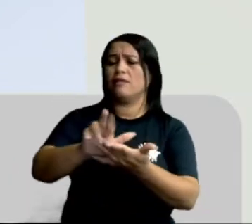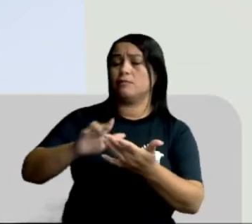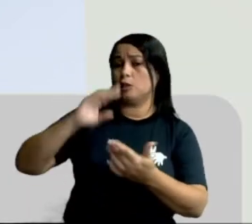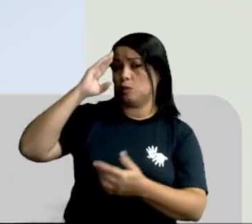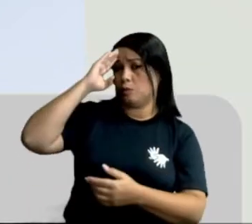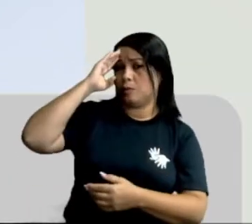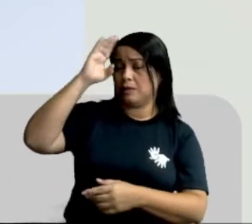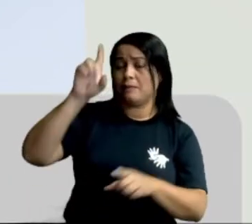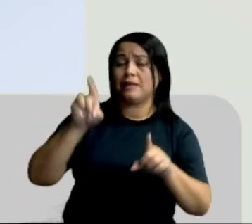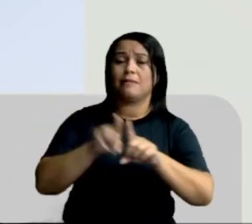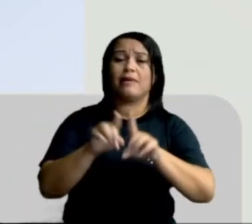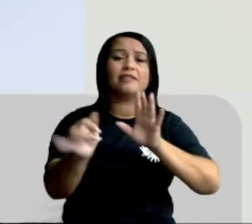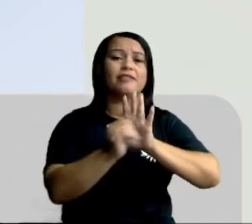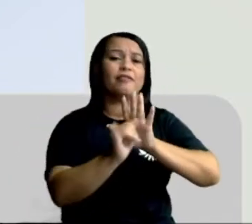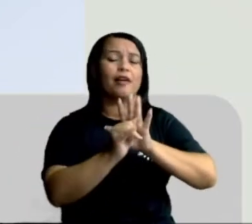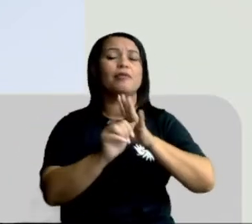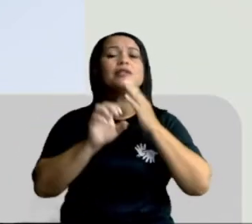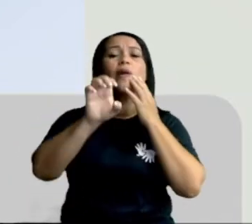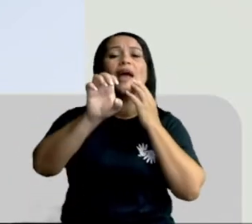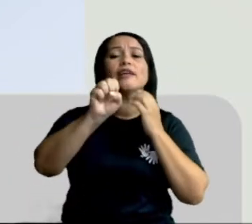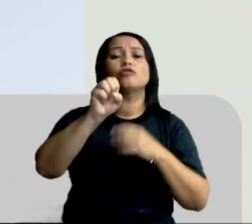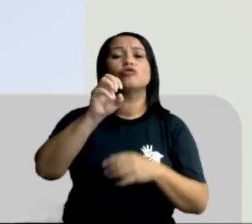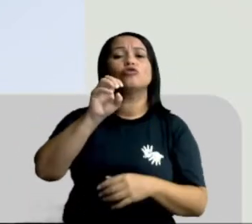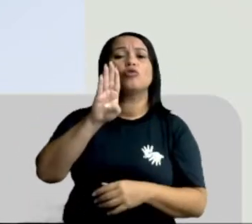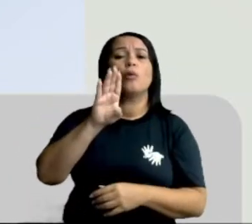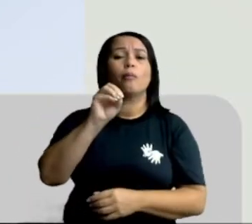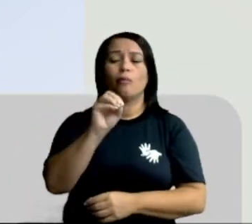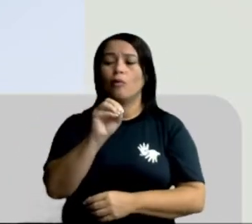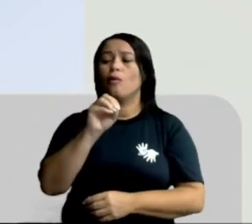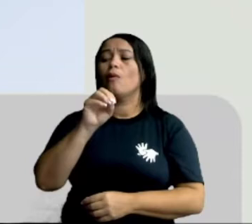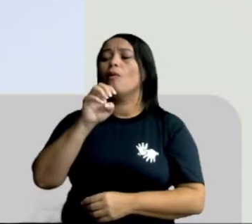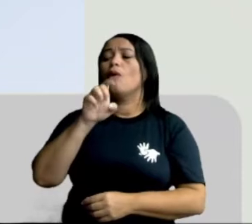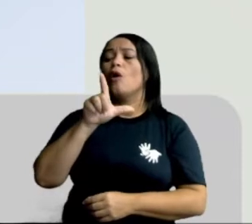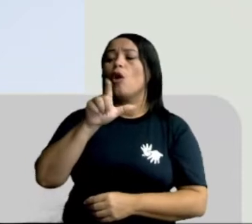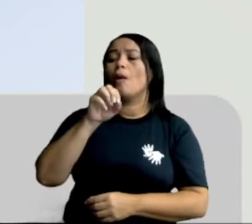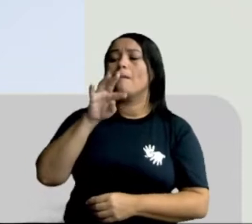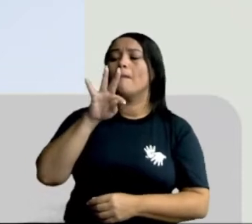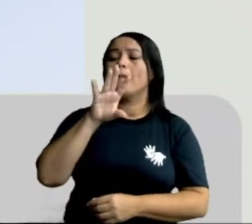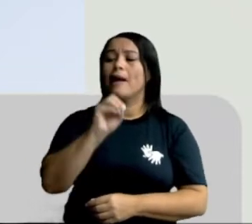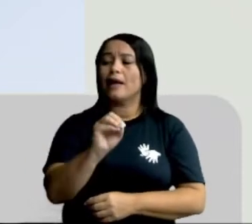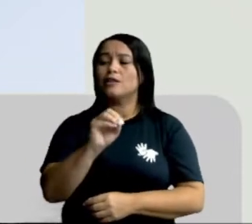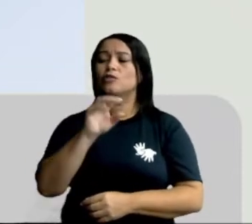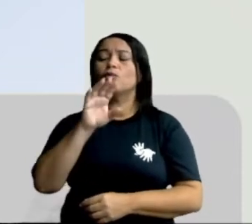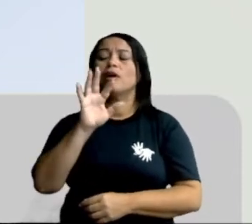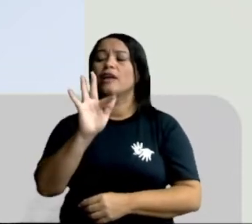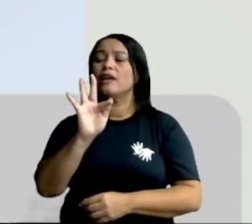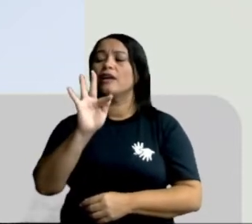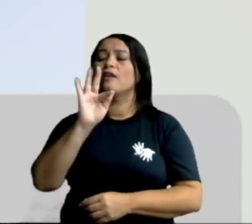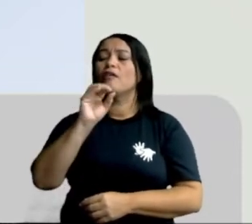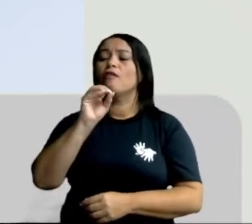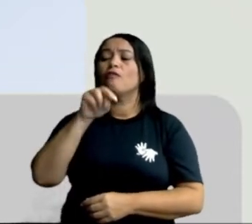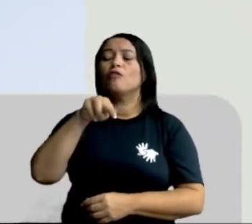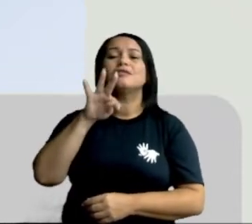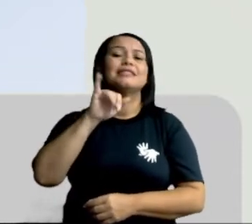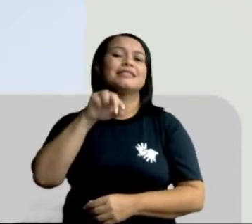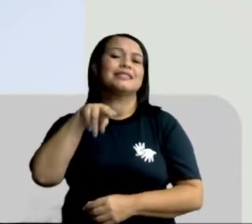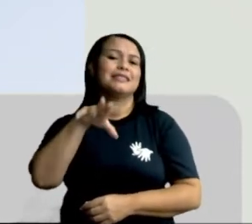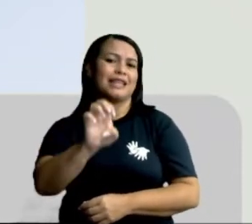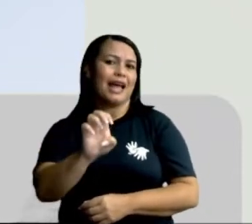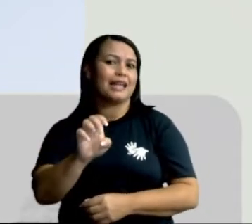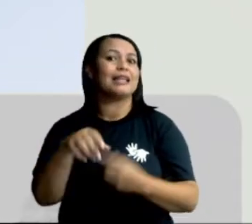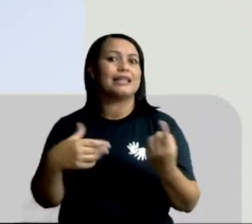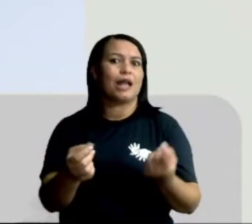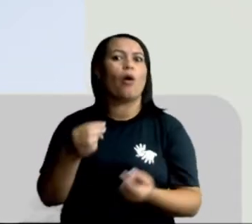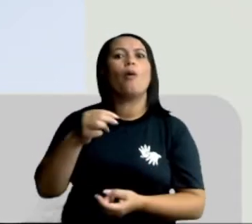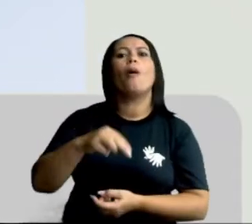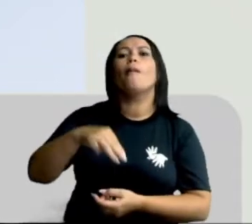principais, os mais conhecidos, são Esopo, La Fontaine e Monteiro Lobato. Monteiro Lobato é o nosso